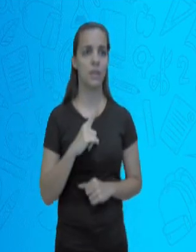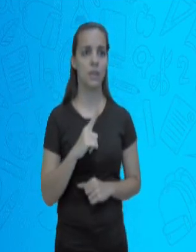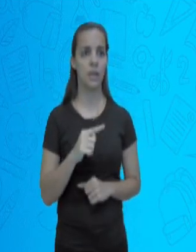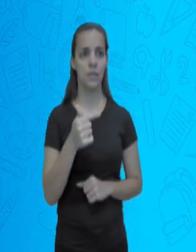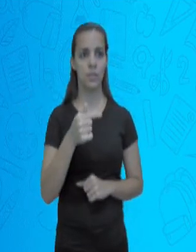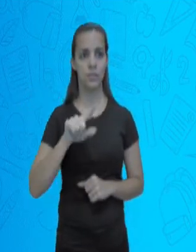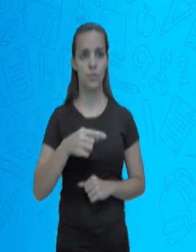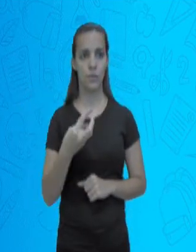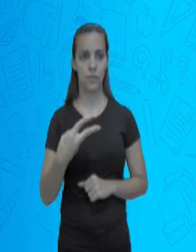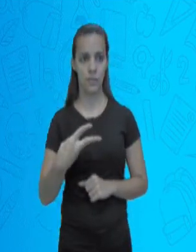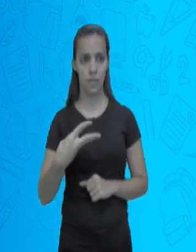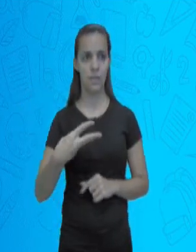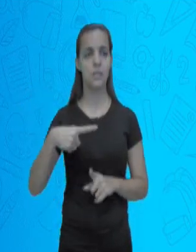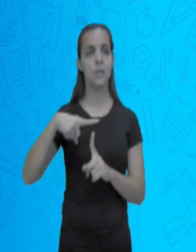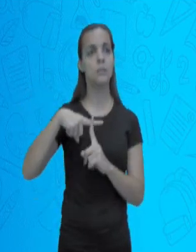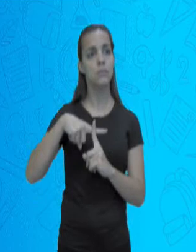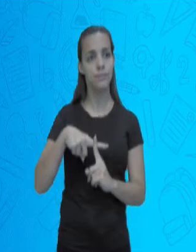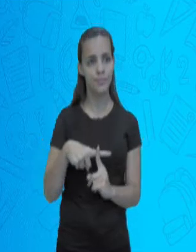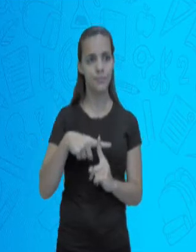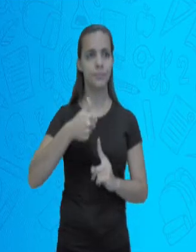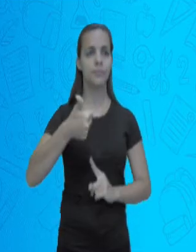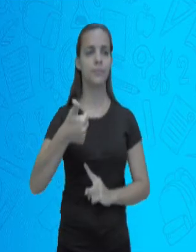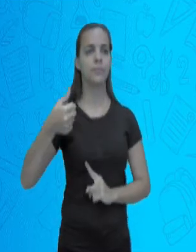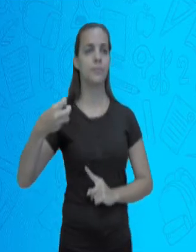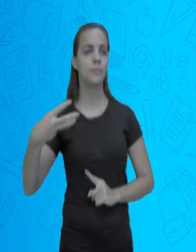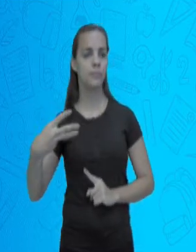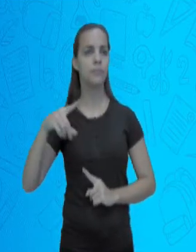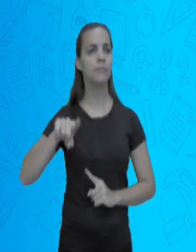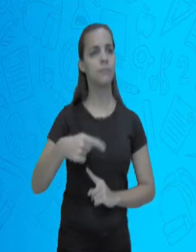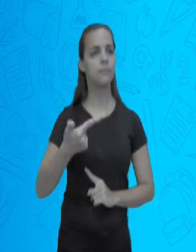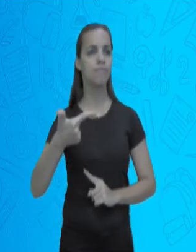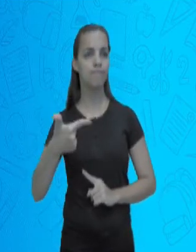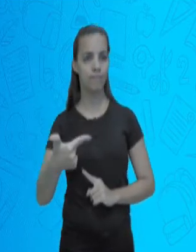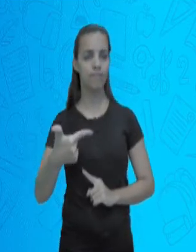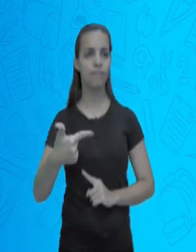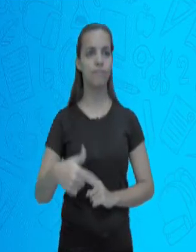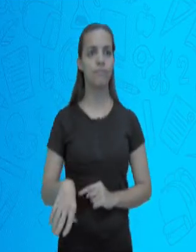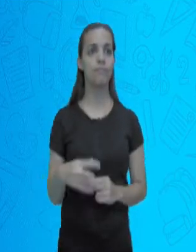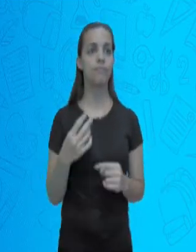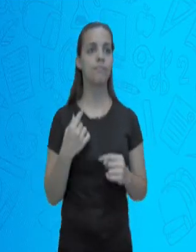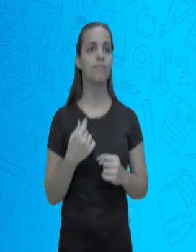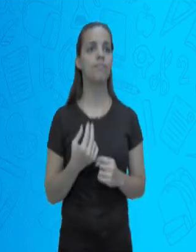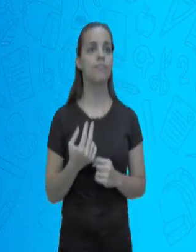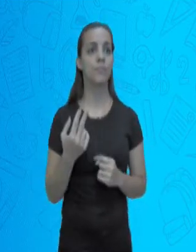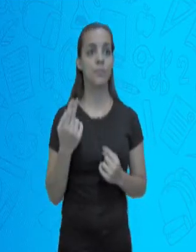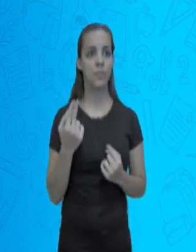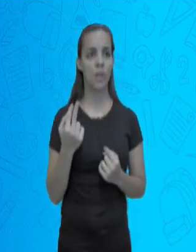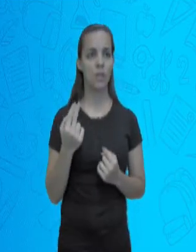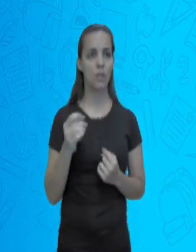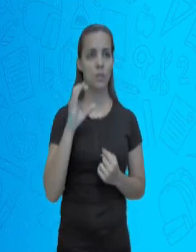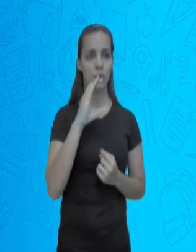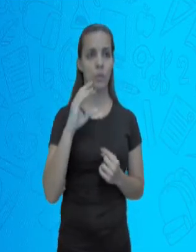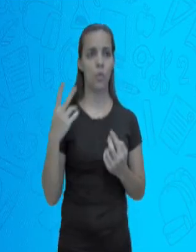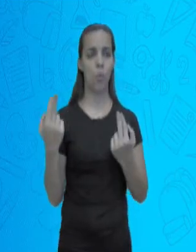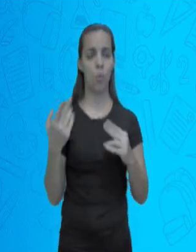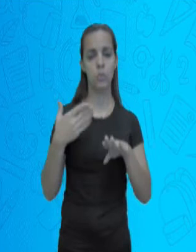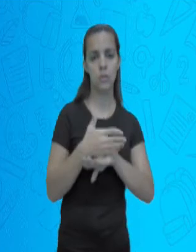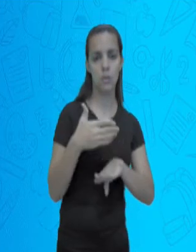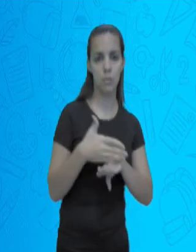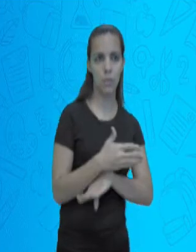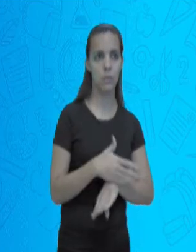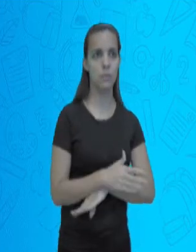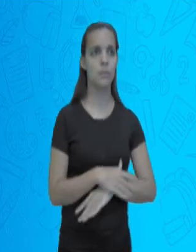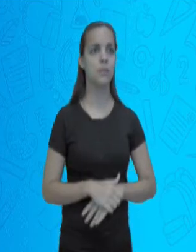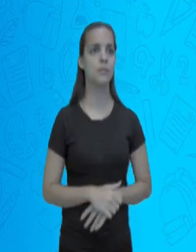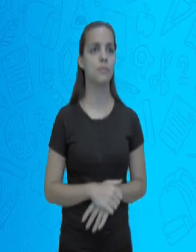ter 7,3 mais 13,2, que é a soma dos dois segmentos aqui. Então,